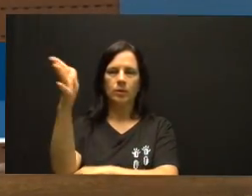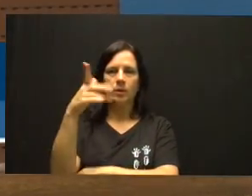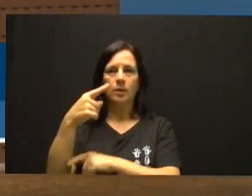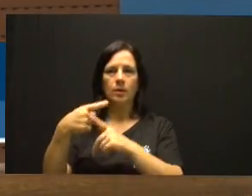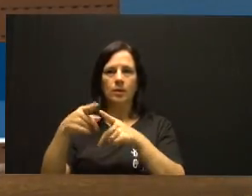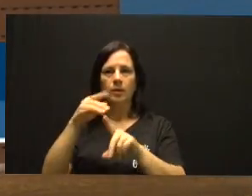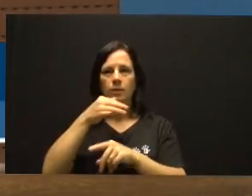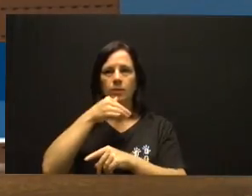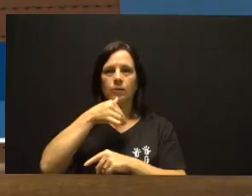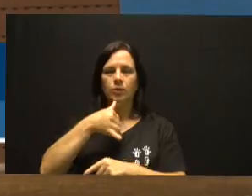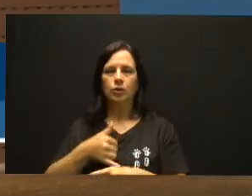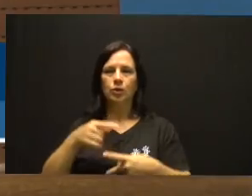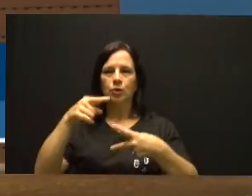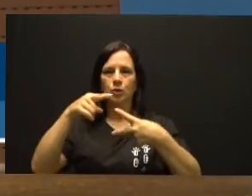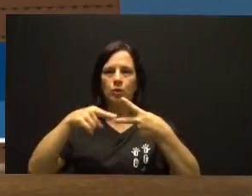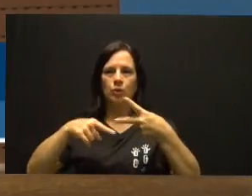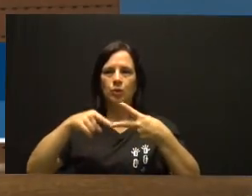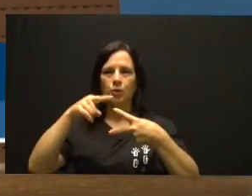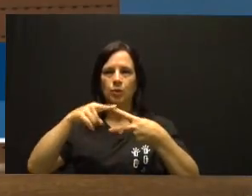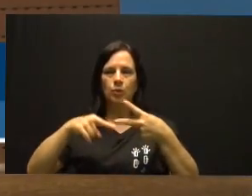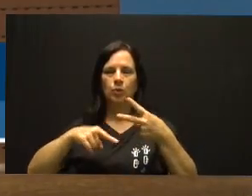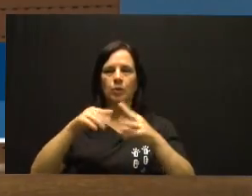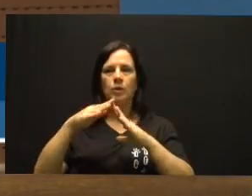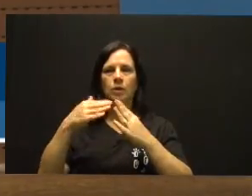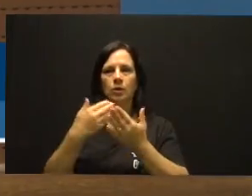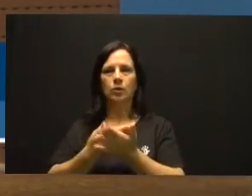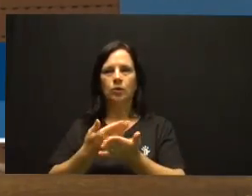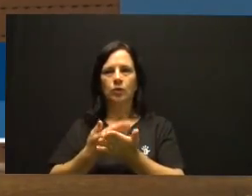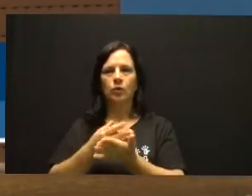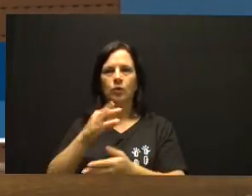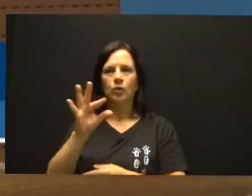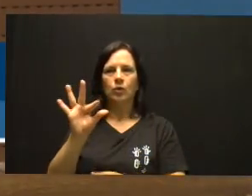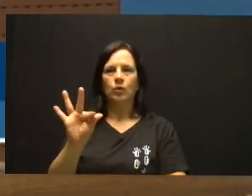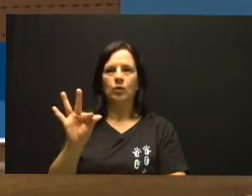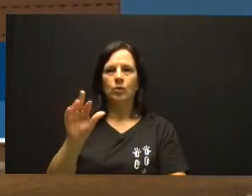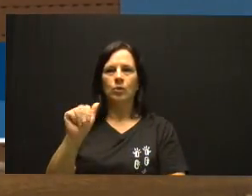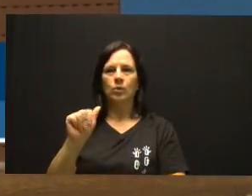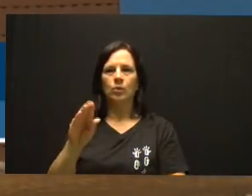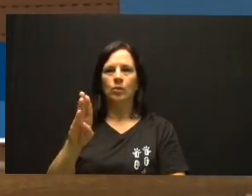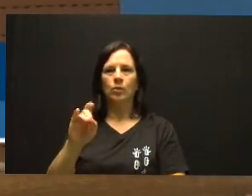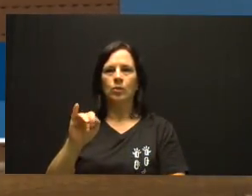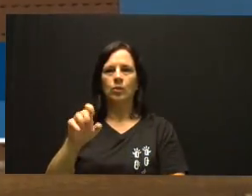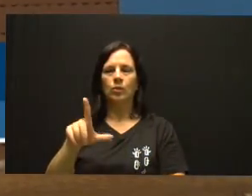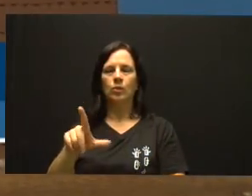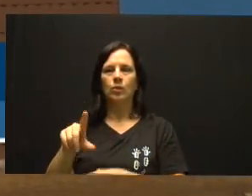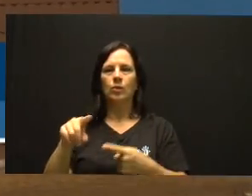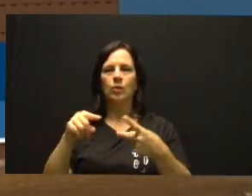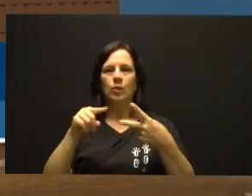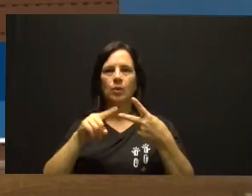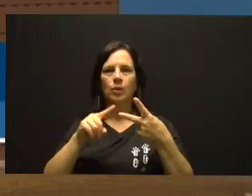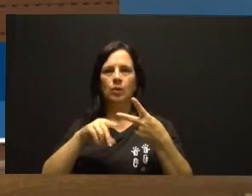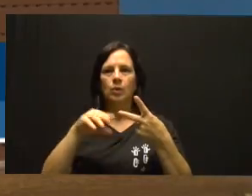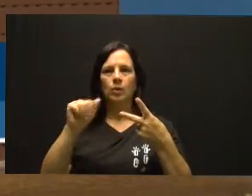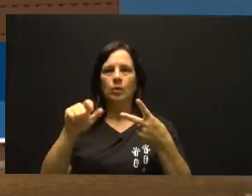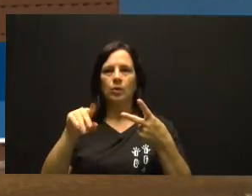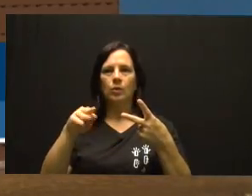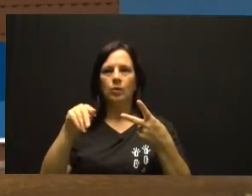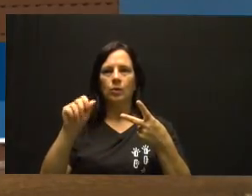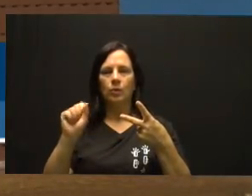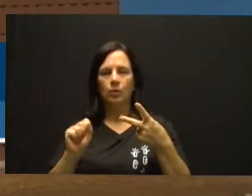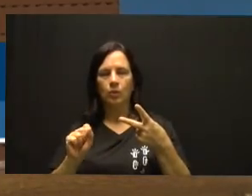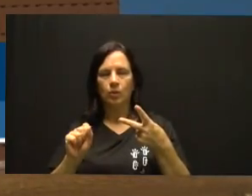a situação das duas escolas da Fabril. Na UME Alagoas, que fica no Pinhal do Miranda,